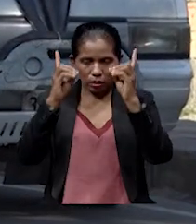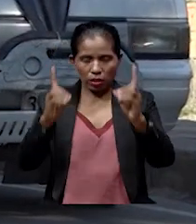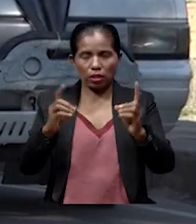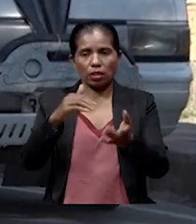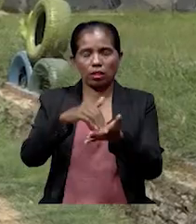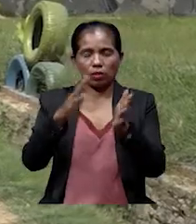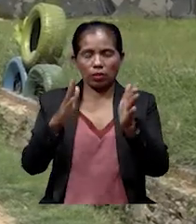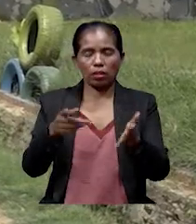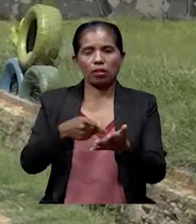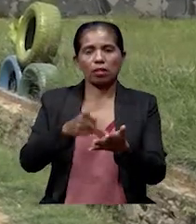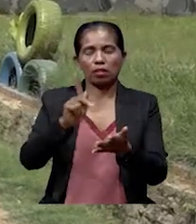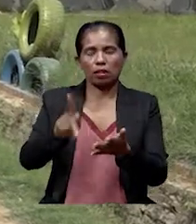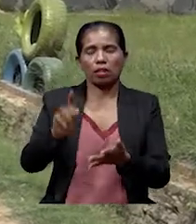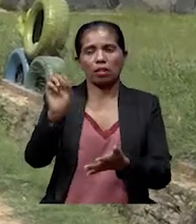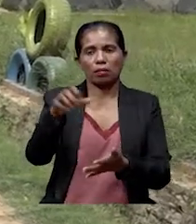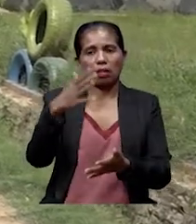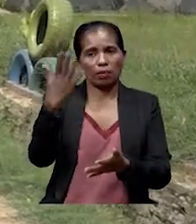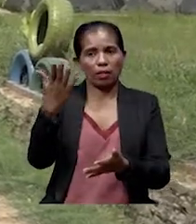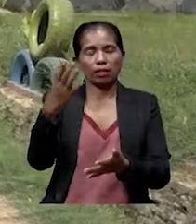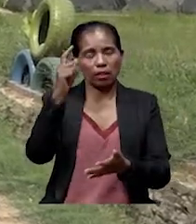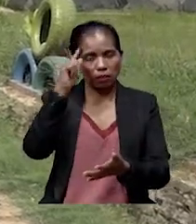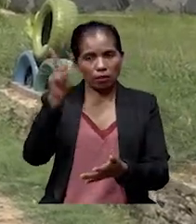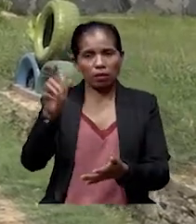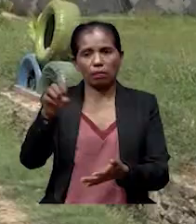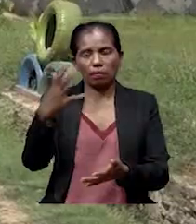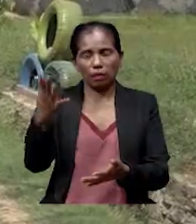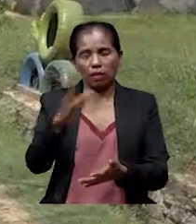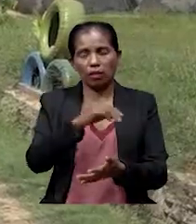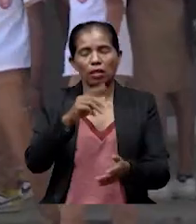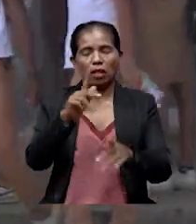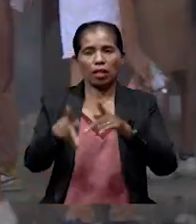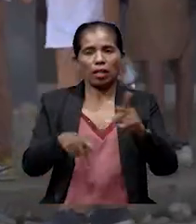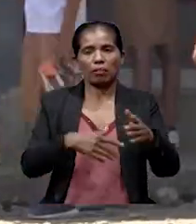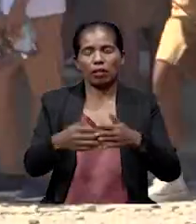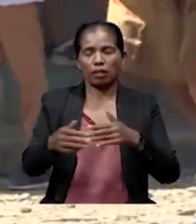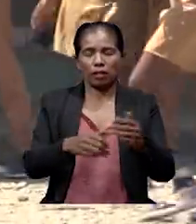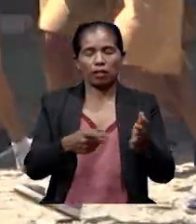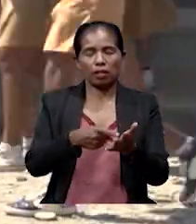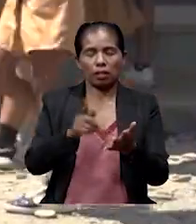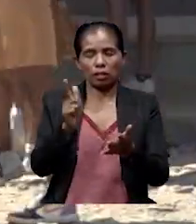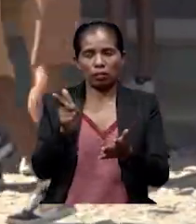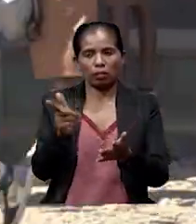estudante selo centavos anu resin lima, no ba cidadão bai bain, maka selo centavos